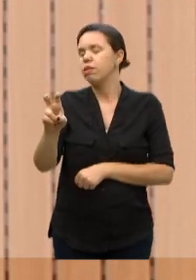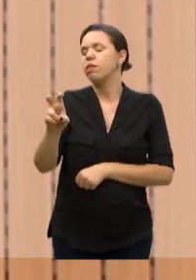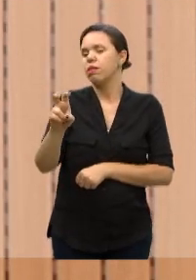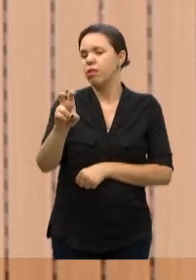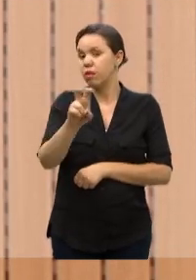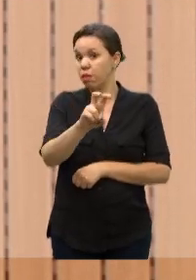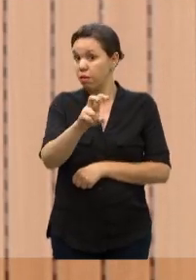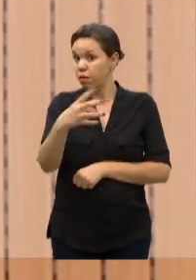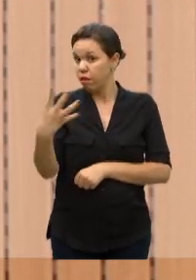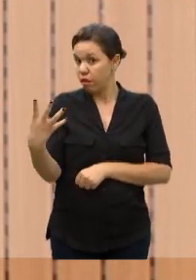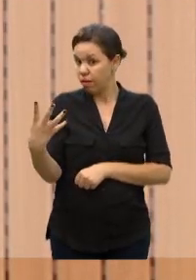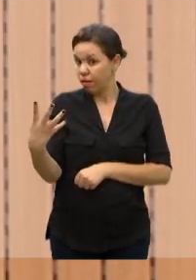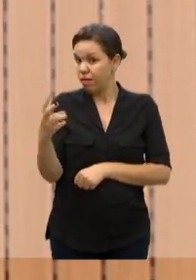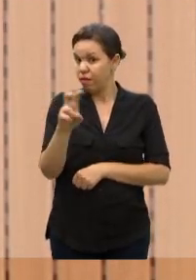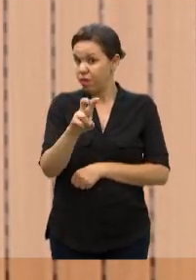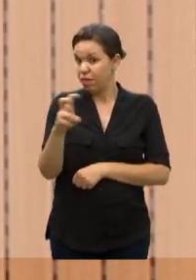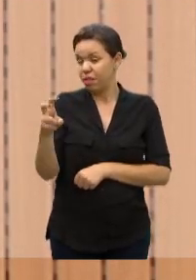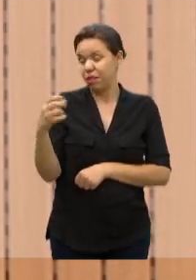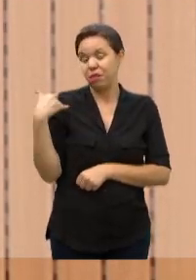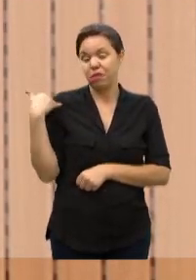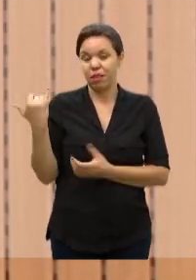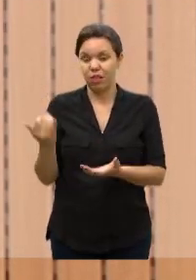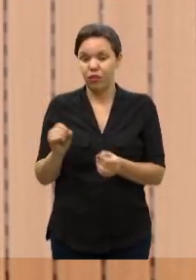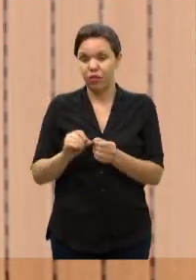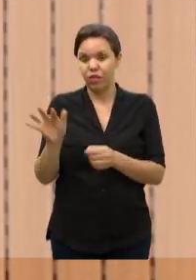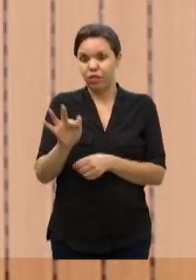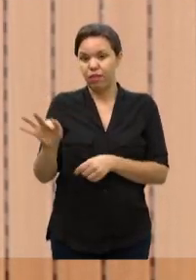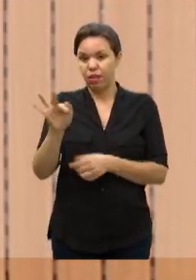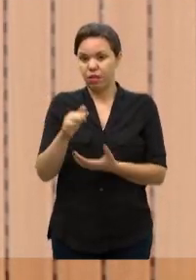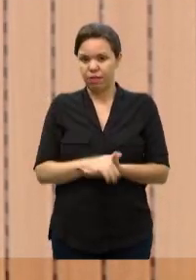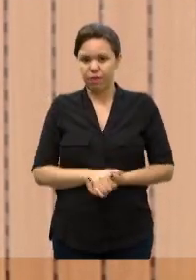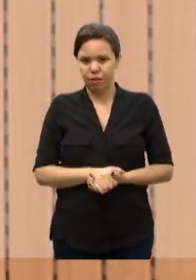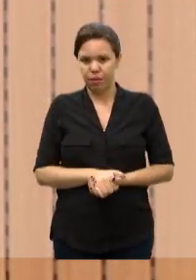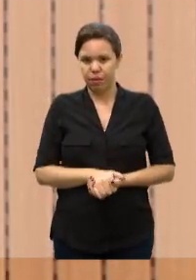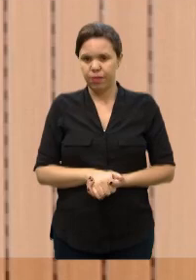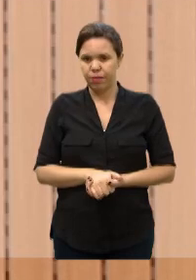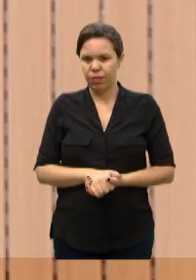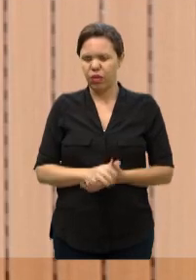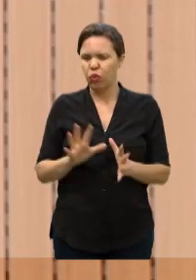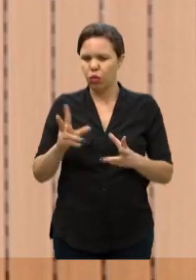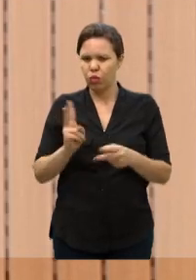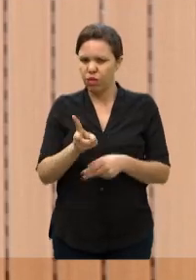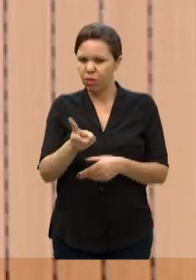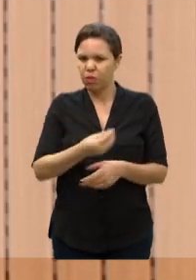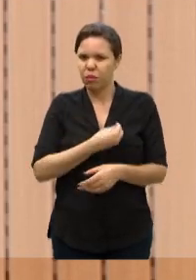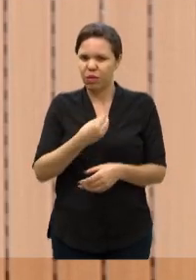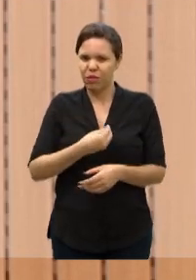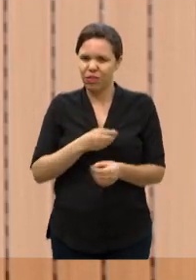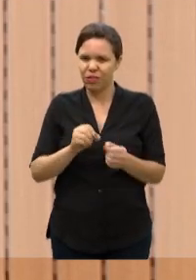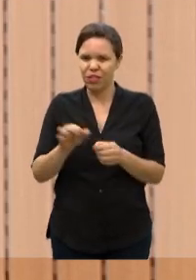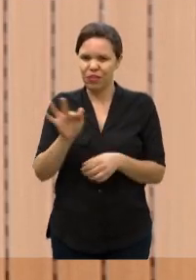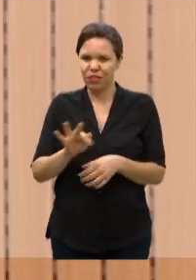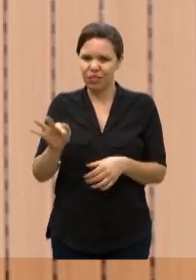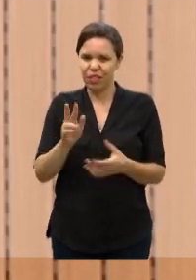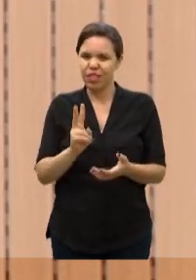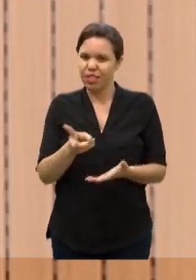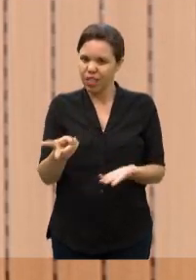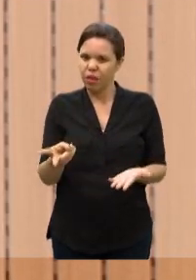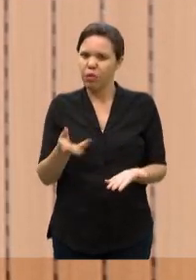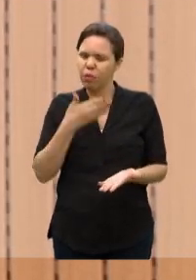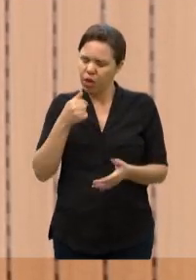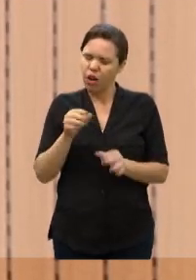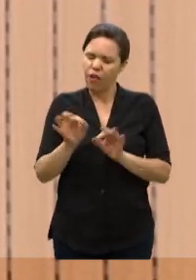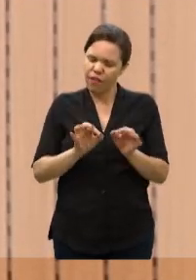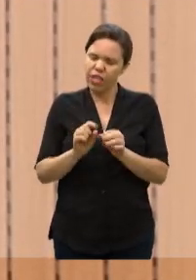53, 54, 55, eu fui fazer faculdade. Quer dizer, tudo na minha vida foi tarde. Então, antes tarde do que nunca.